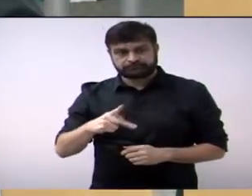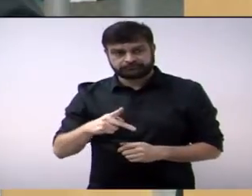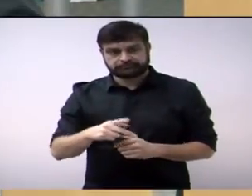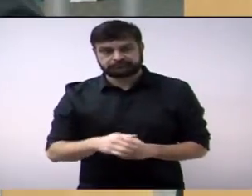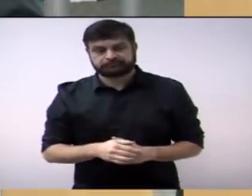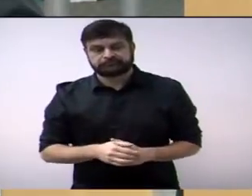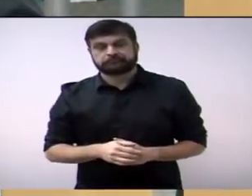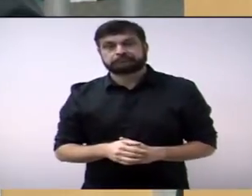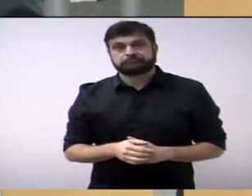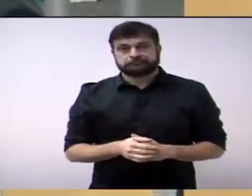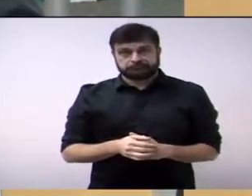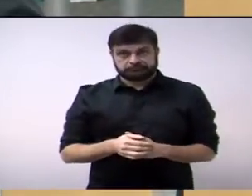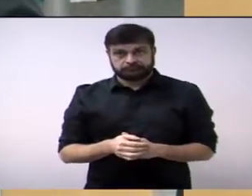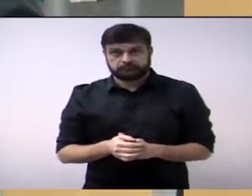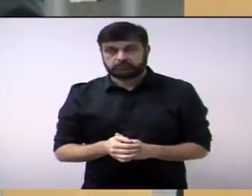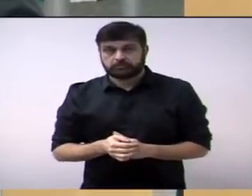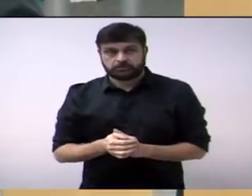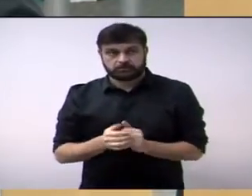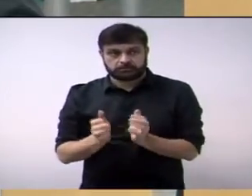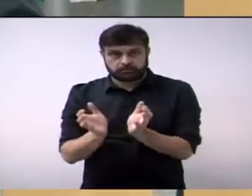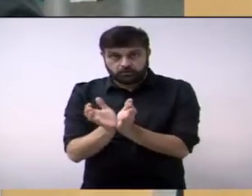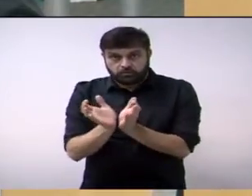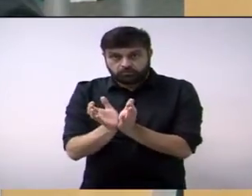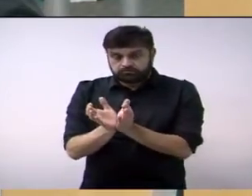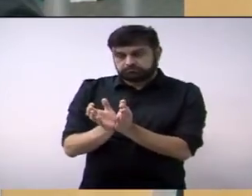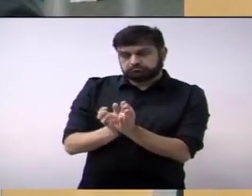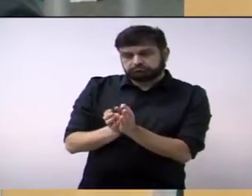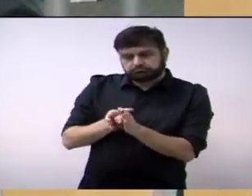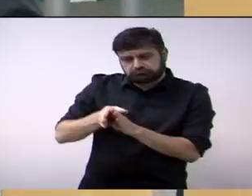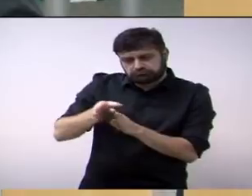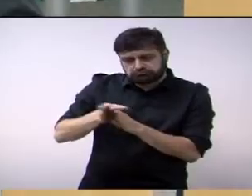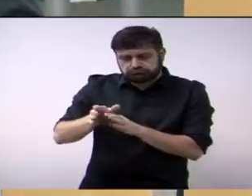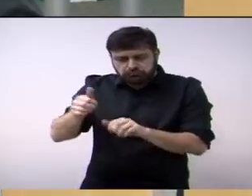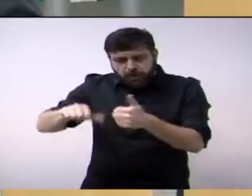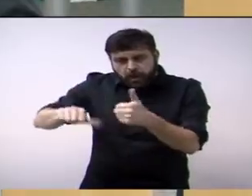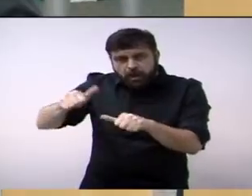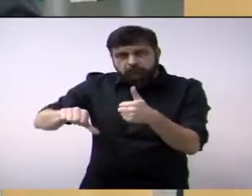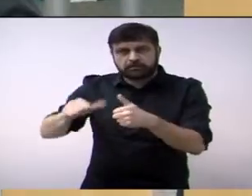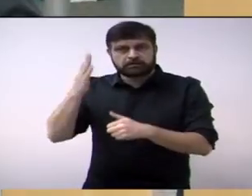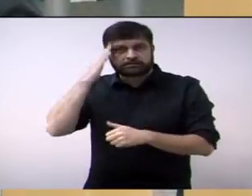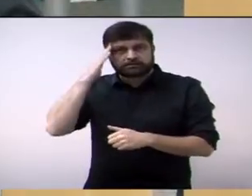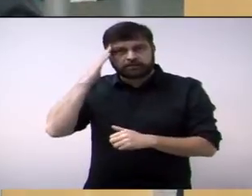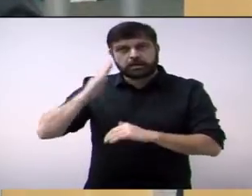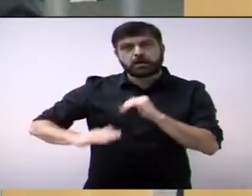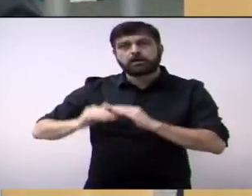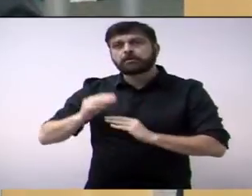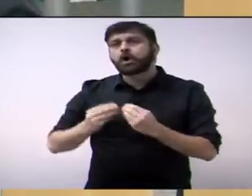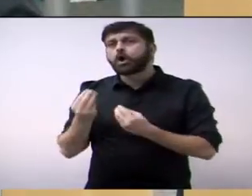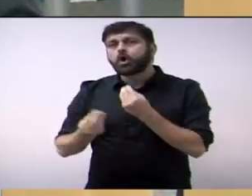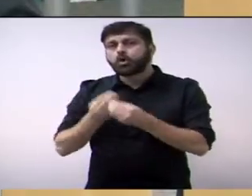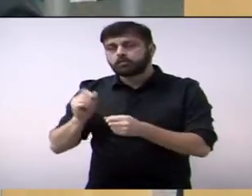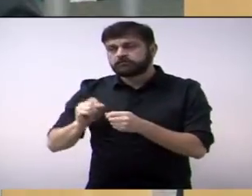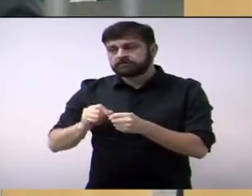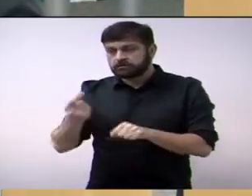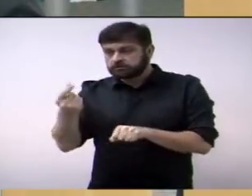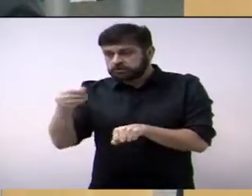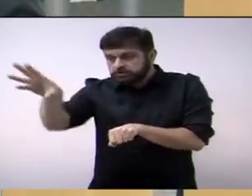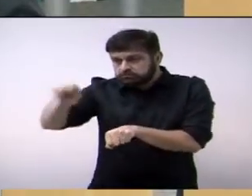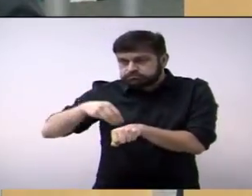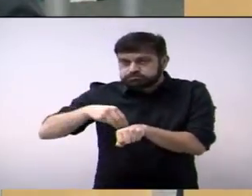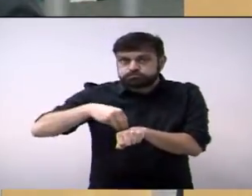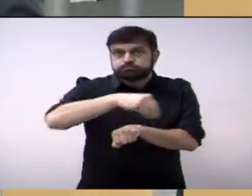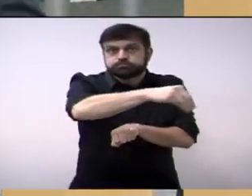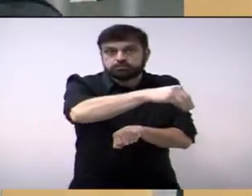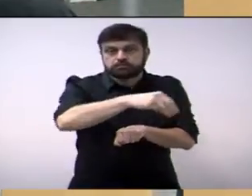isso, para que a comissão pudesse, junto com os vereadores, analisar e já tomar providência em relação àquela pedalada fiscal. E fica